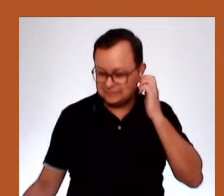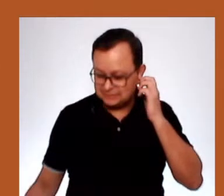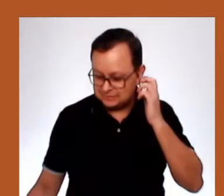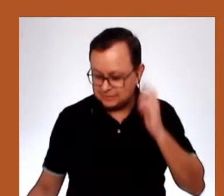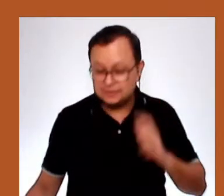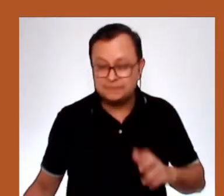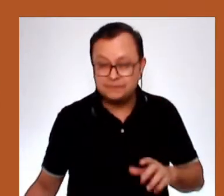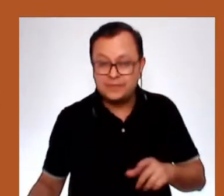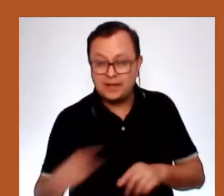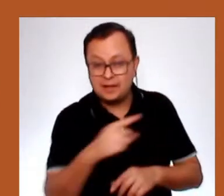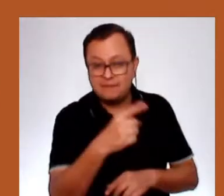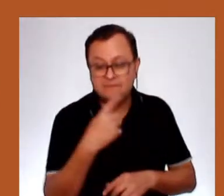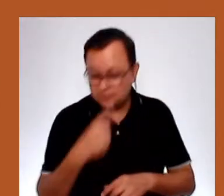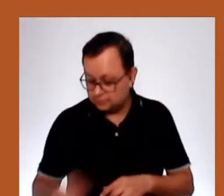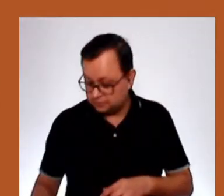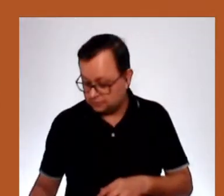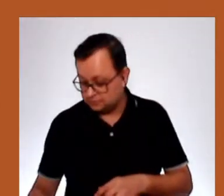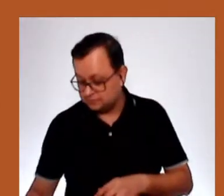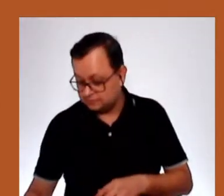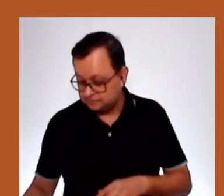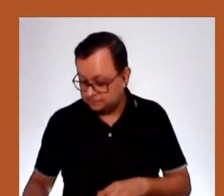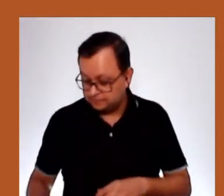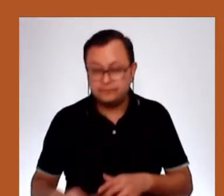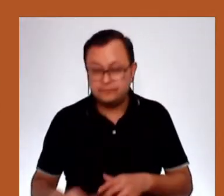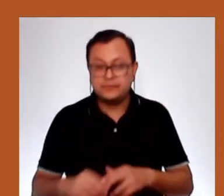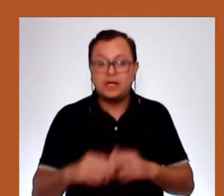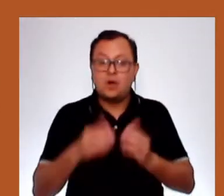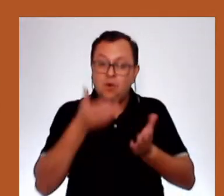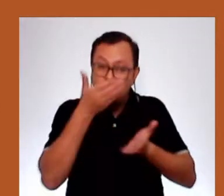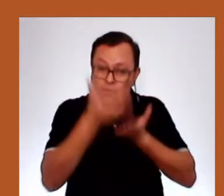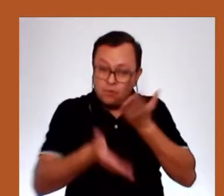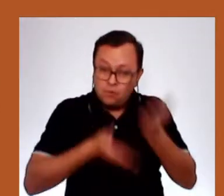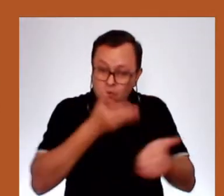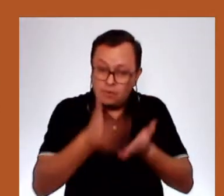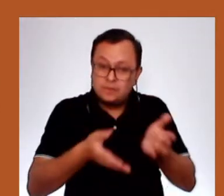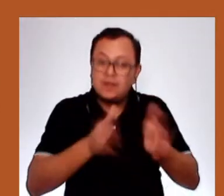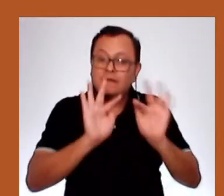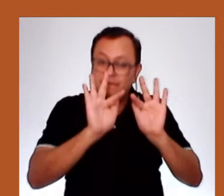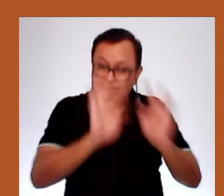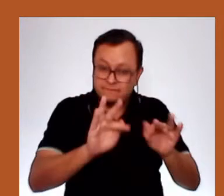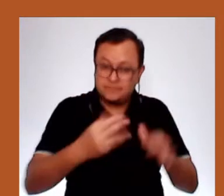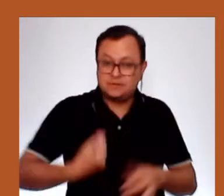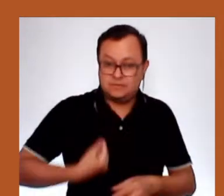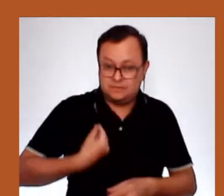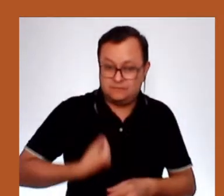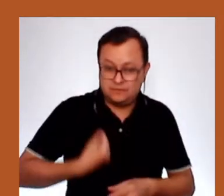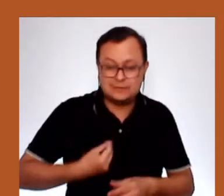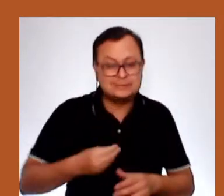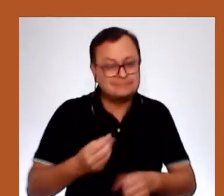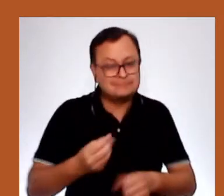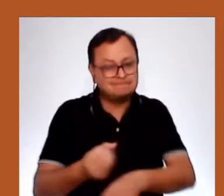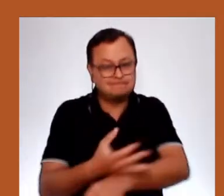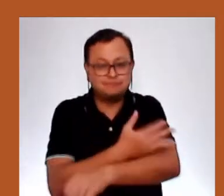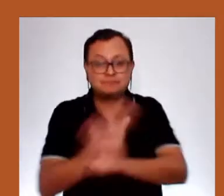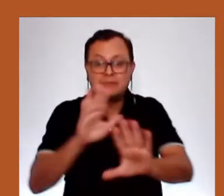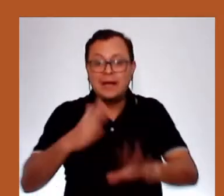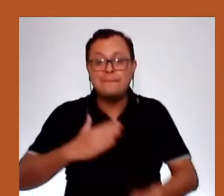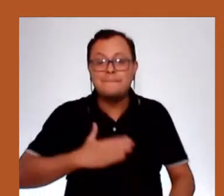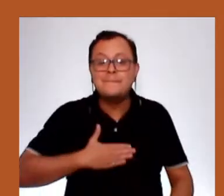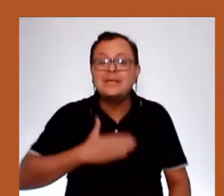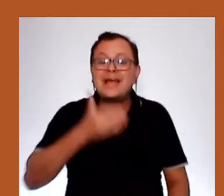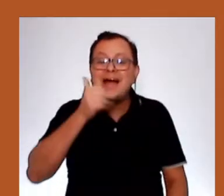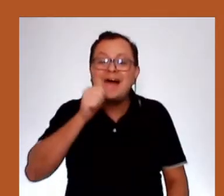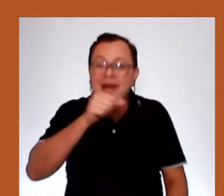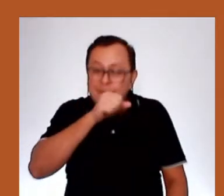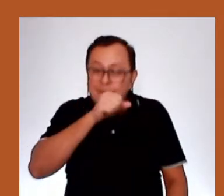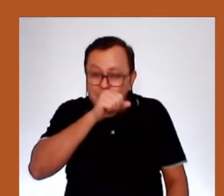Ela falou o seguinte, né, que os cuidados com o paciente são emocionantes. Infelizmente, minha mãe não teve esse cuidado. Tive que ouvir na